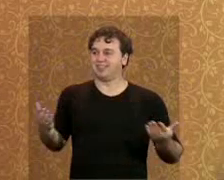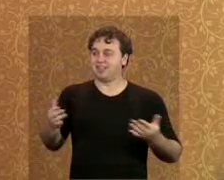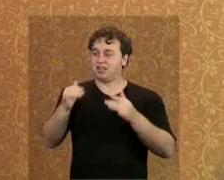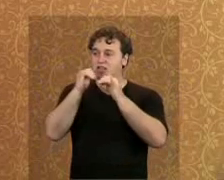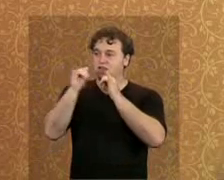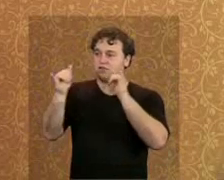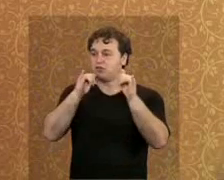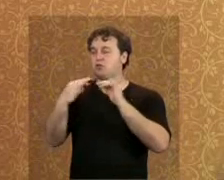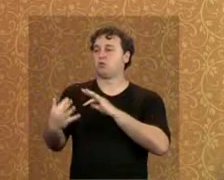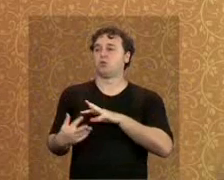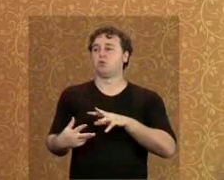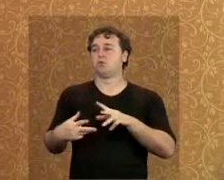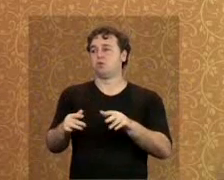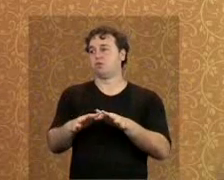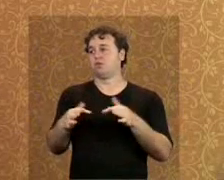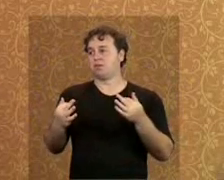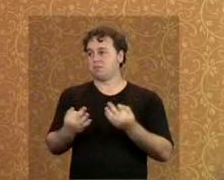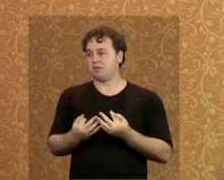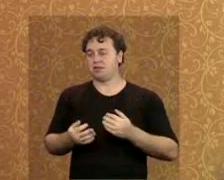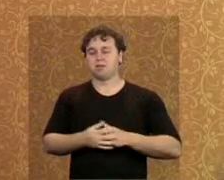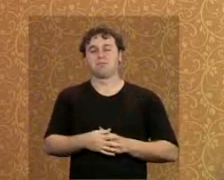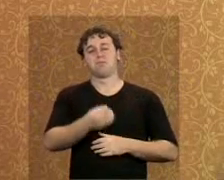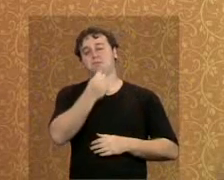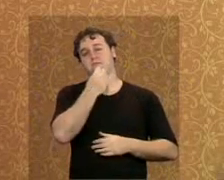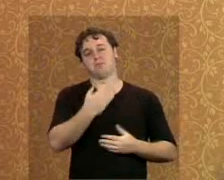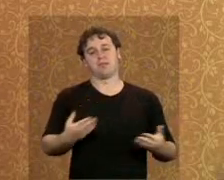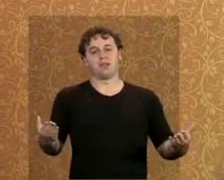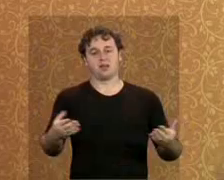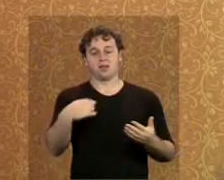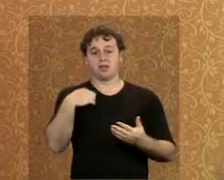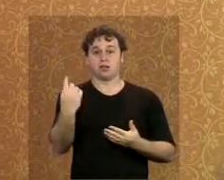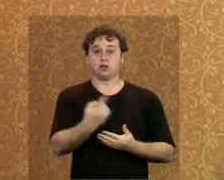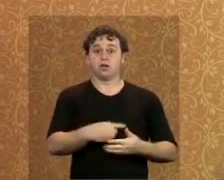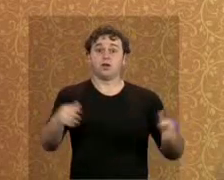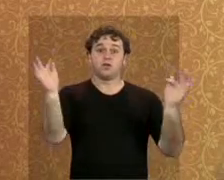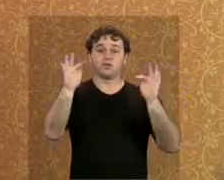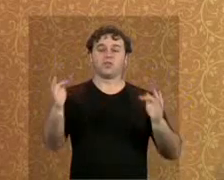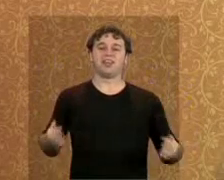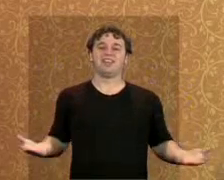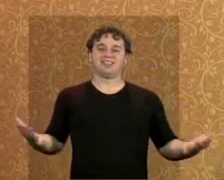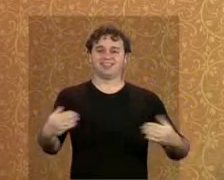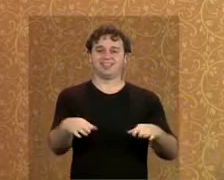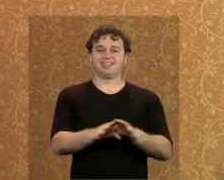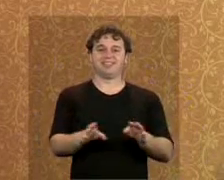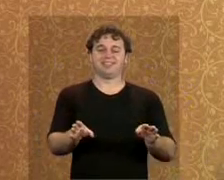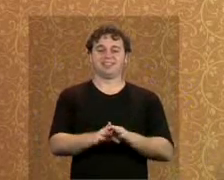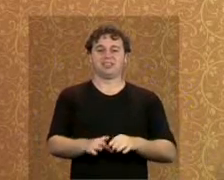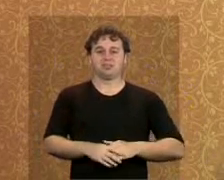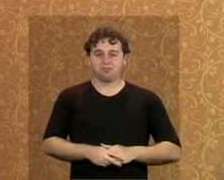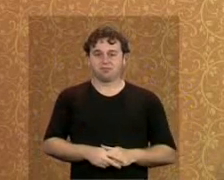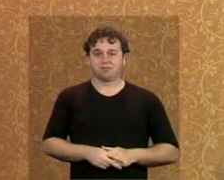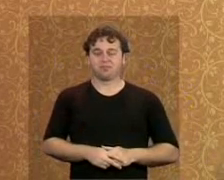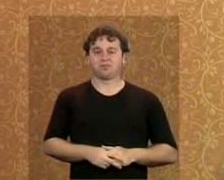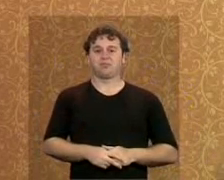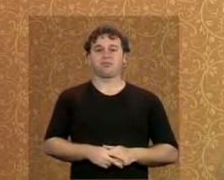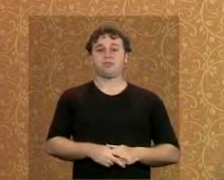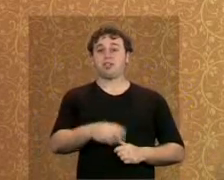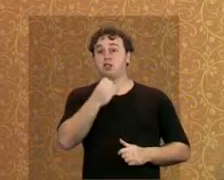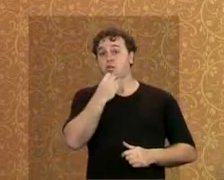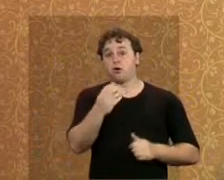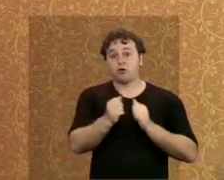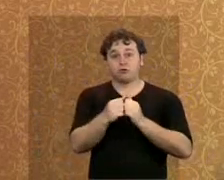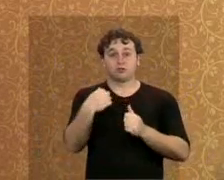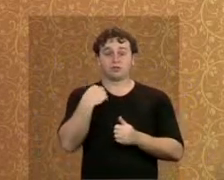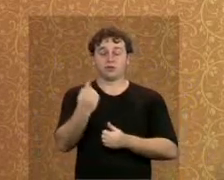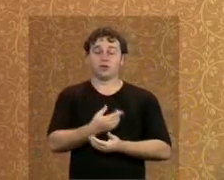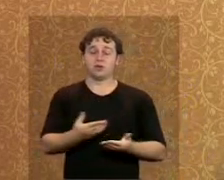os parentes. Oh, meu anjo, que bonito. Olha, nós também nos unimos a essa alegria. É uma felicidade muito grande ter você entre nós,